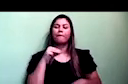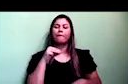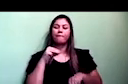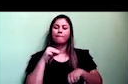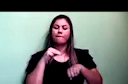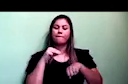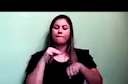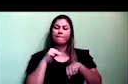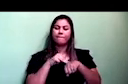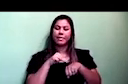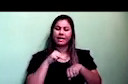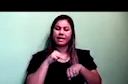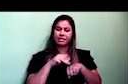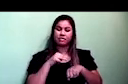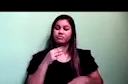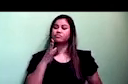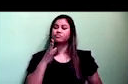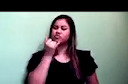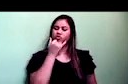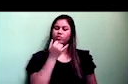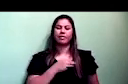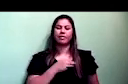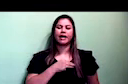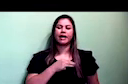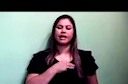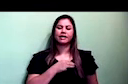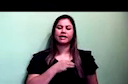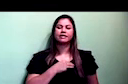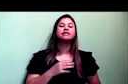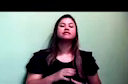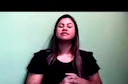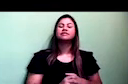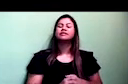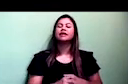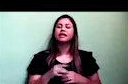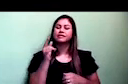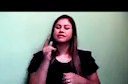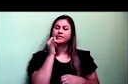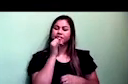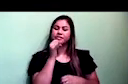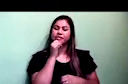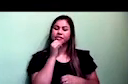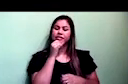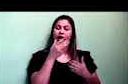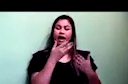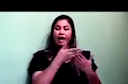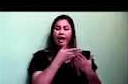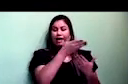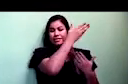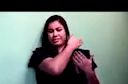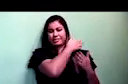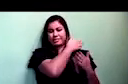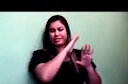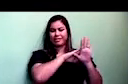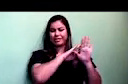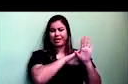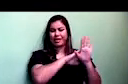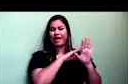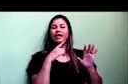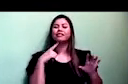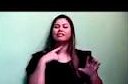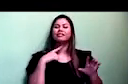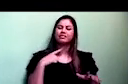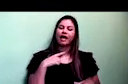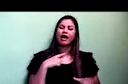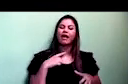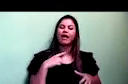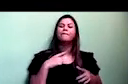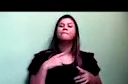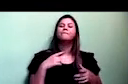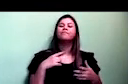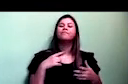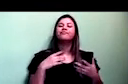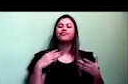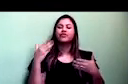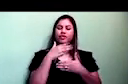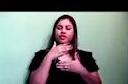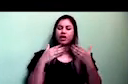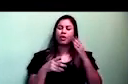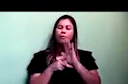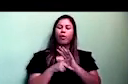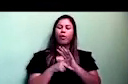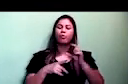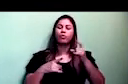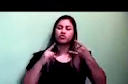um slide do Teams, né, disponível pelo Teams, então é uma parede branca com uma janela na lateral.